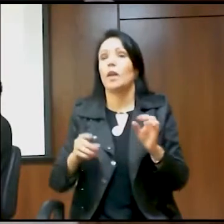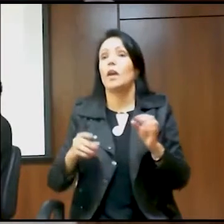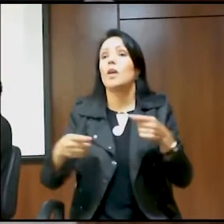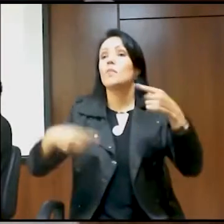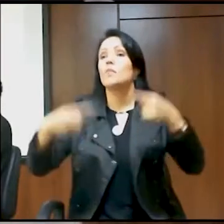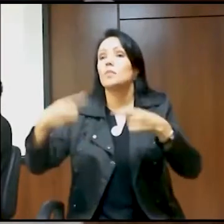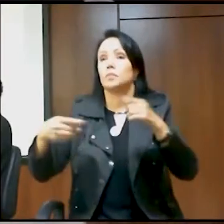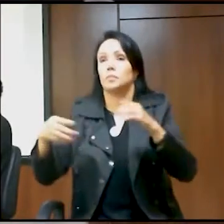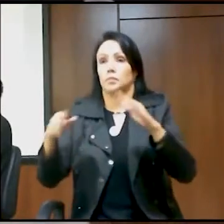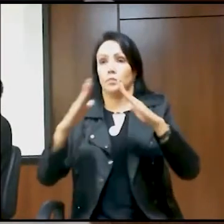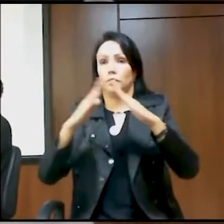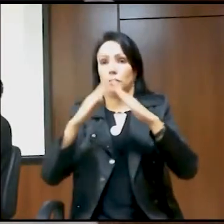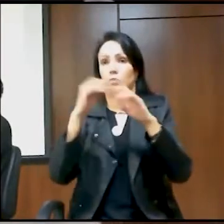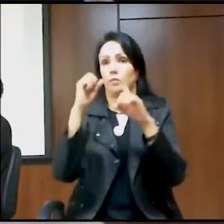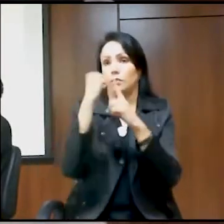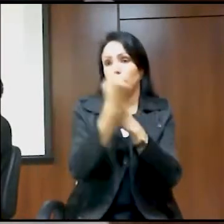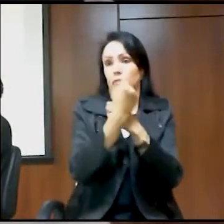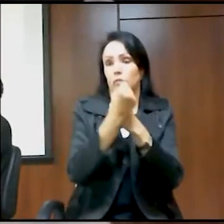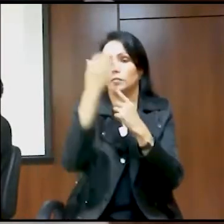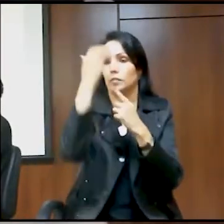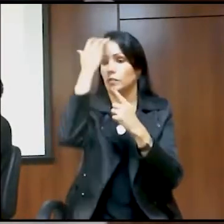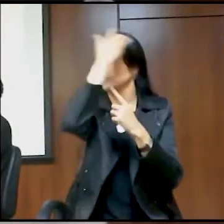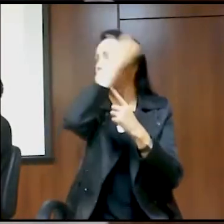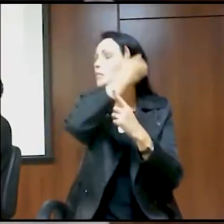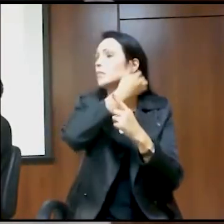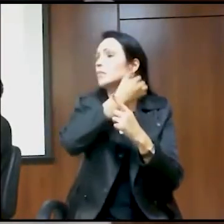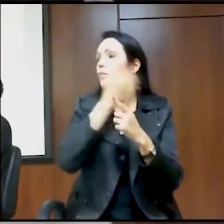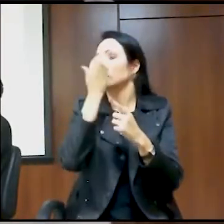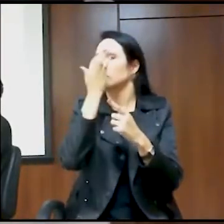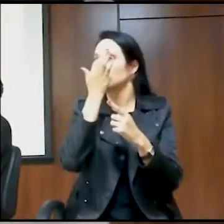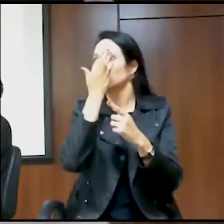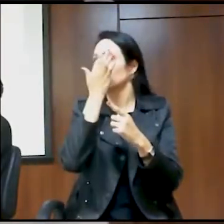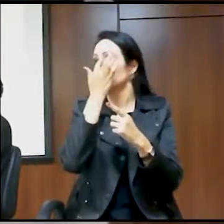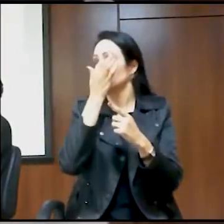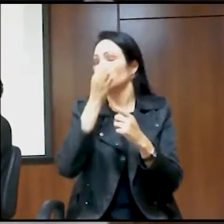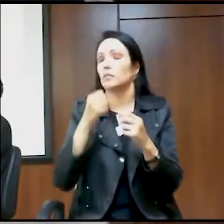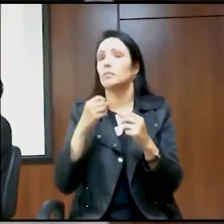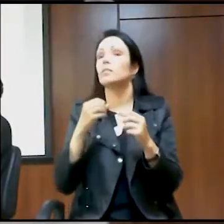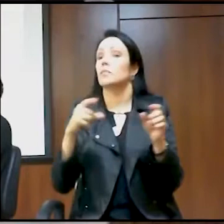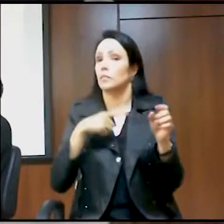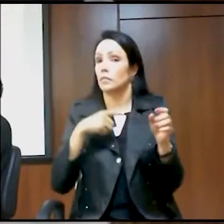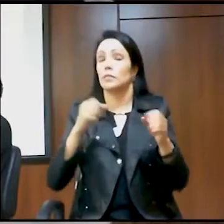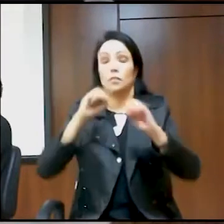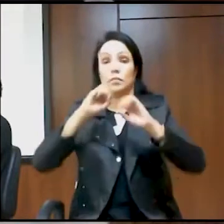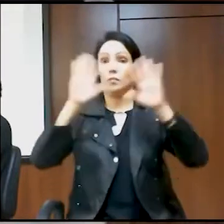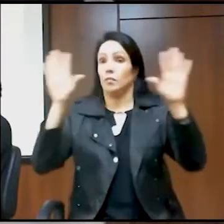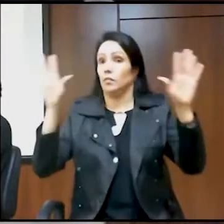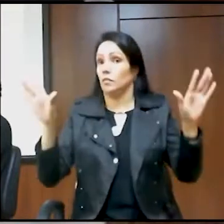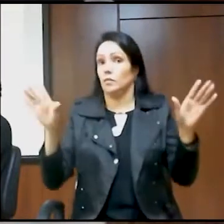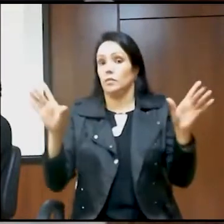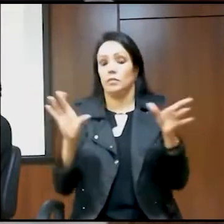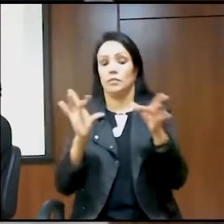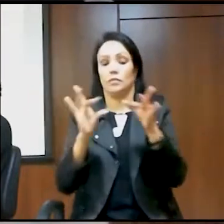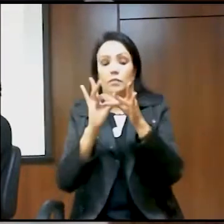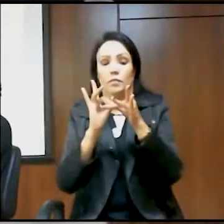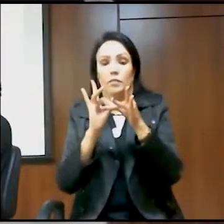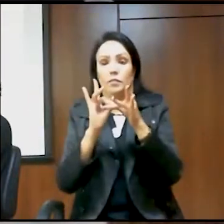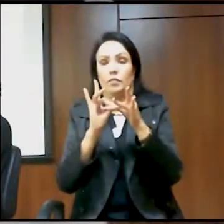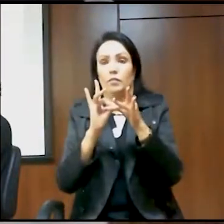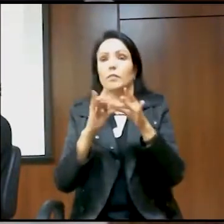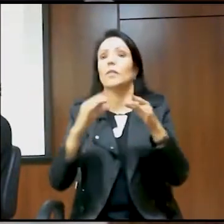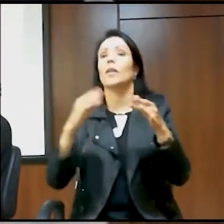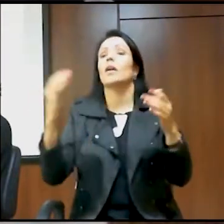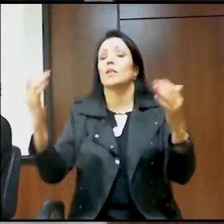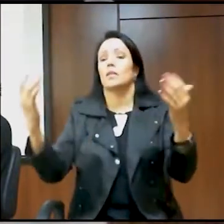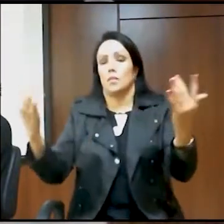social. Dentro da política de moradia social, há uma proposta muito clara de vinculação da demanda que